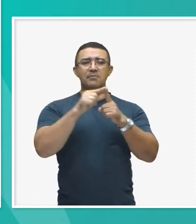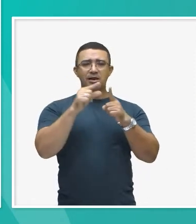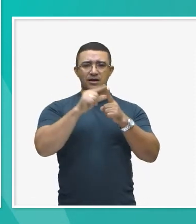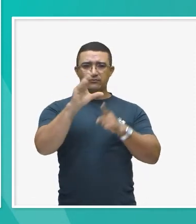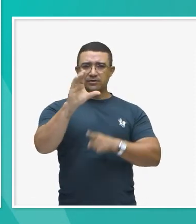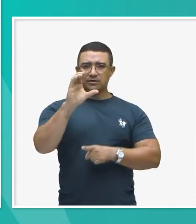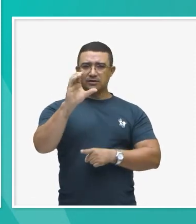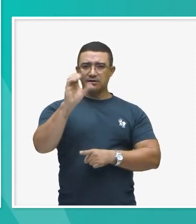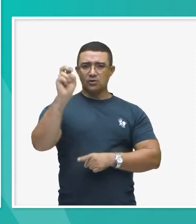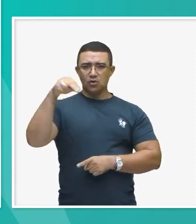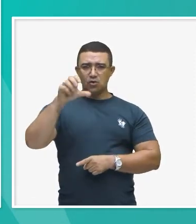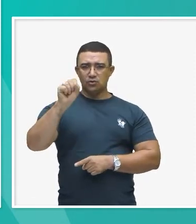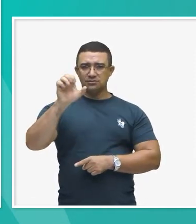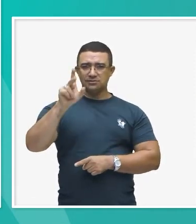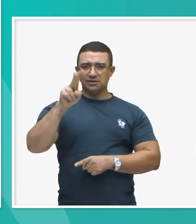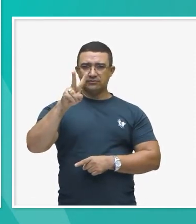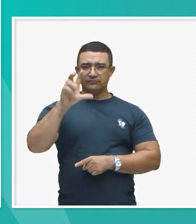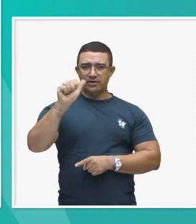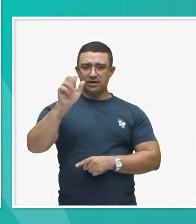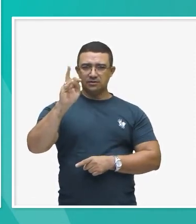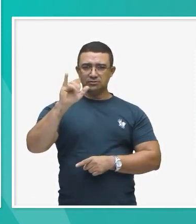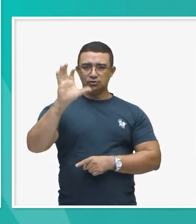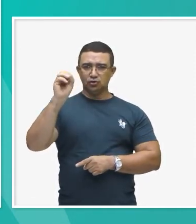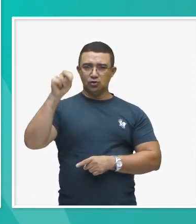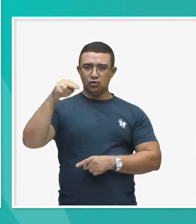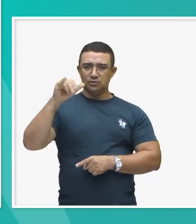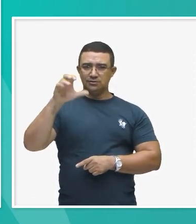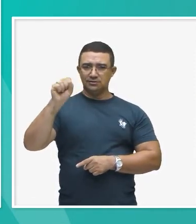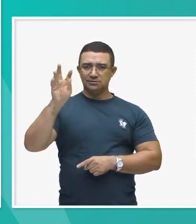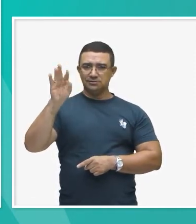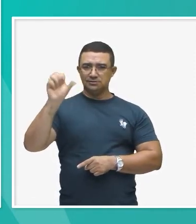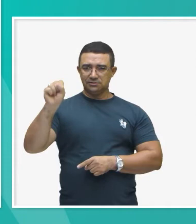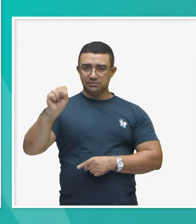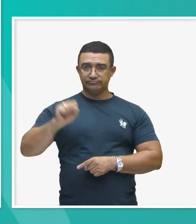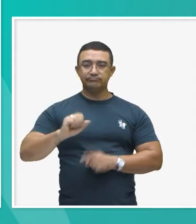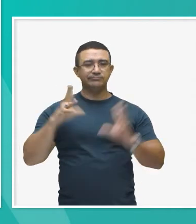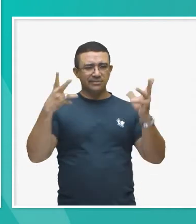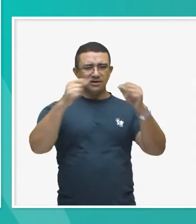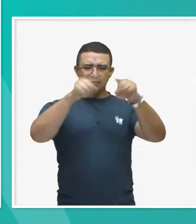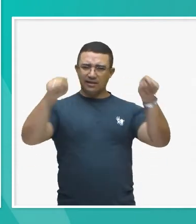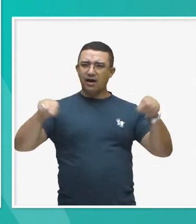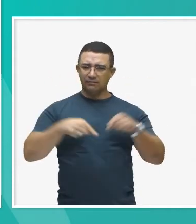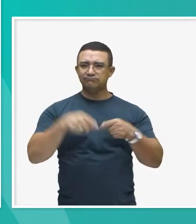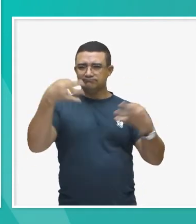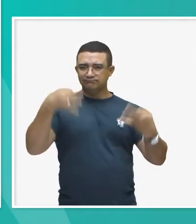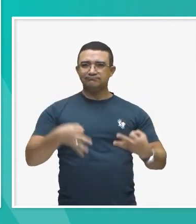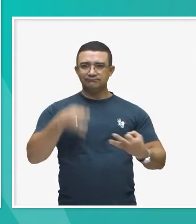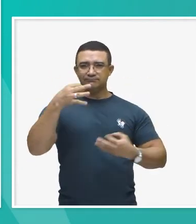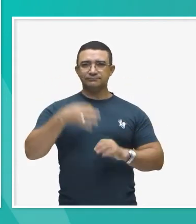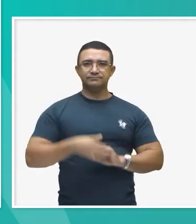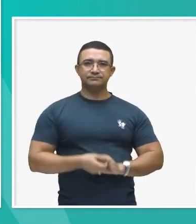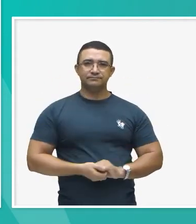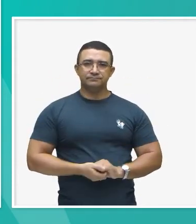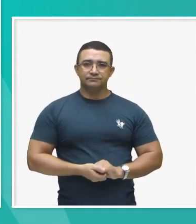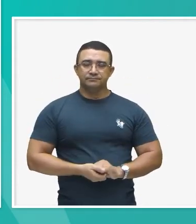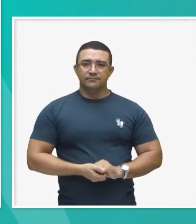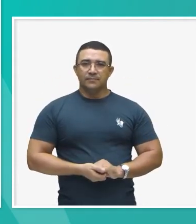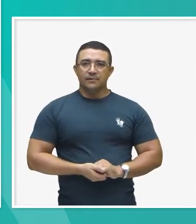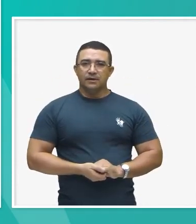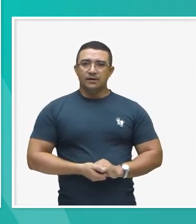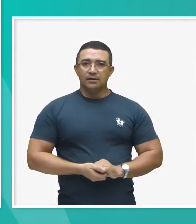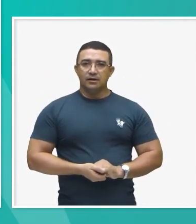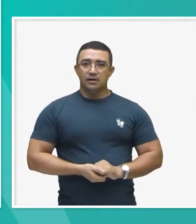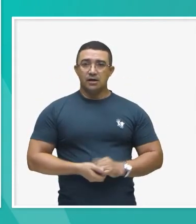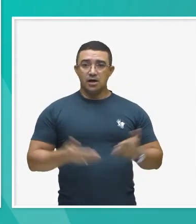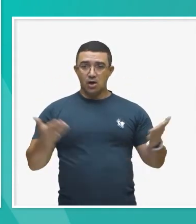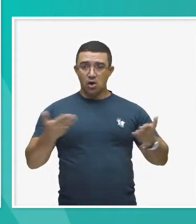bom, gente? A maioria das turmas aí acertou na participação dessa interação. Bem legal, né? Agora nós vamos para o